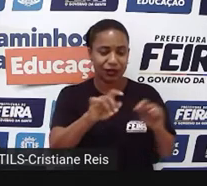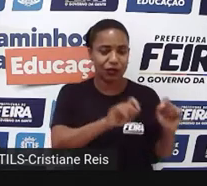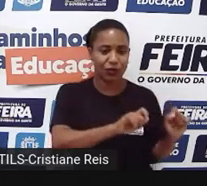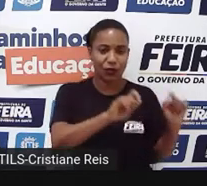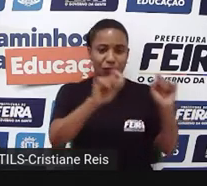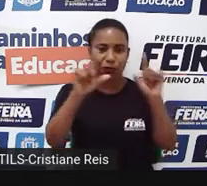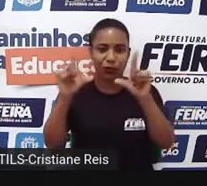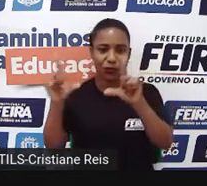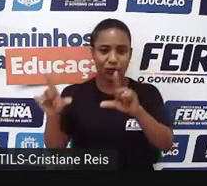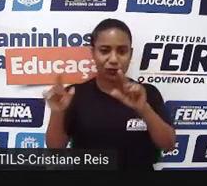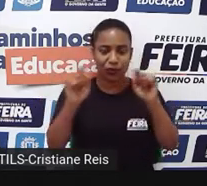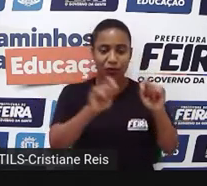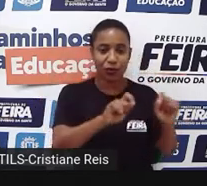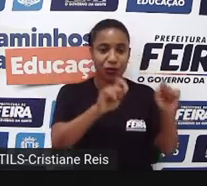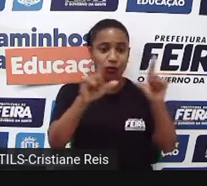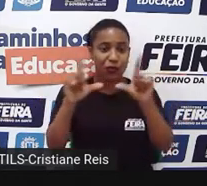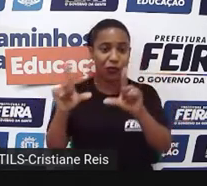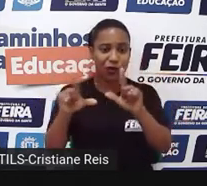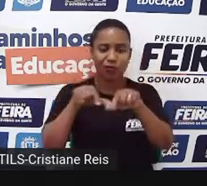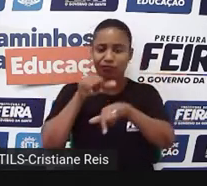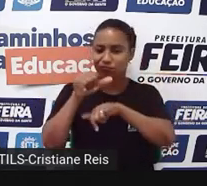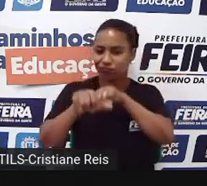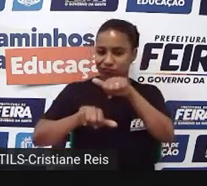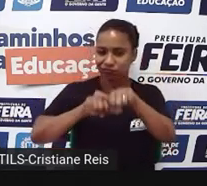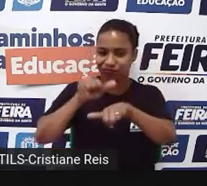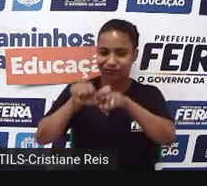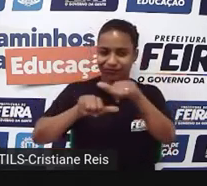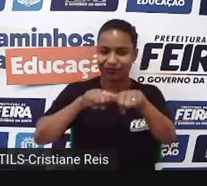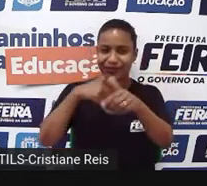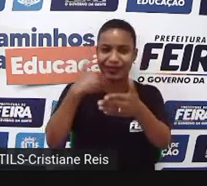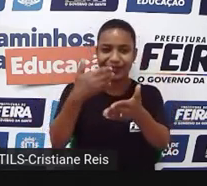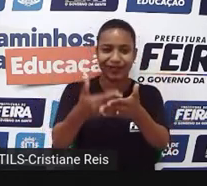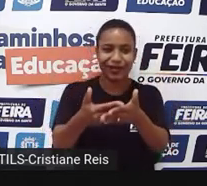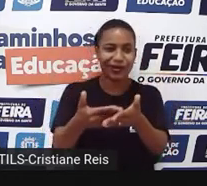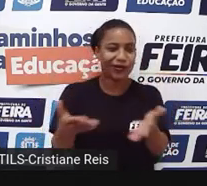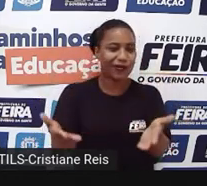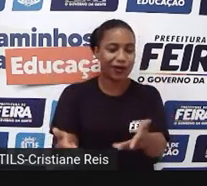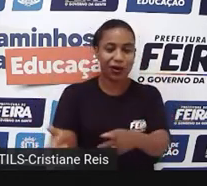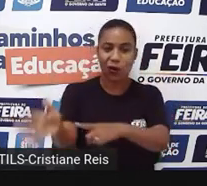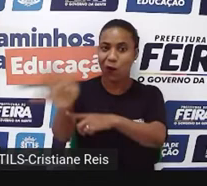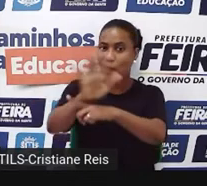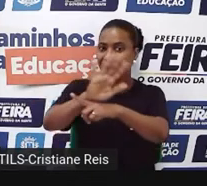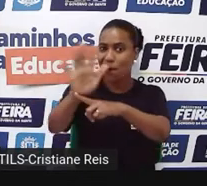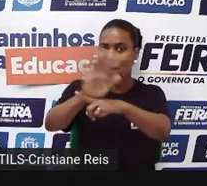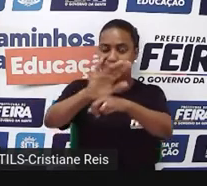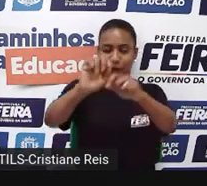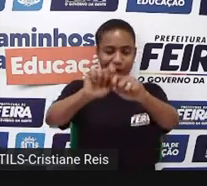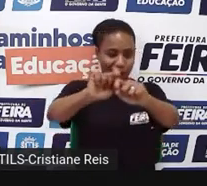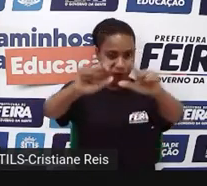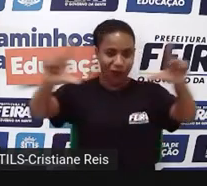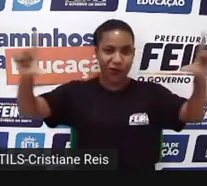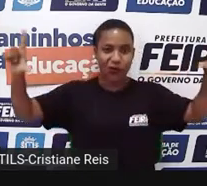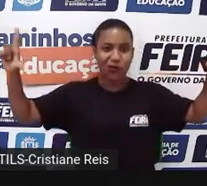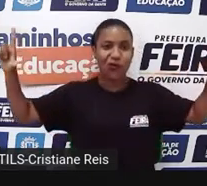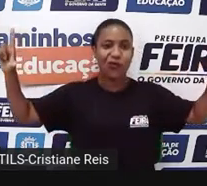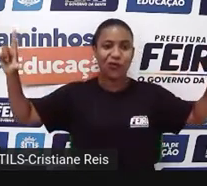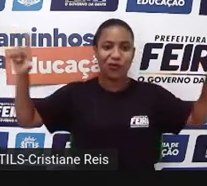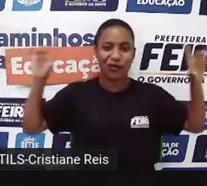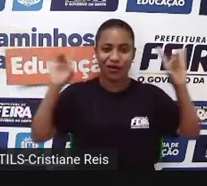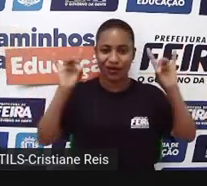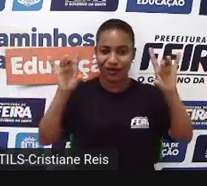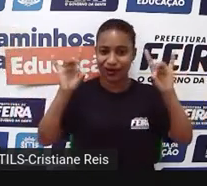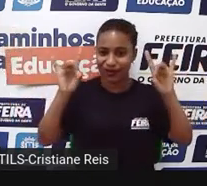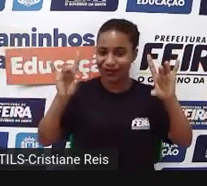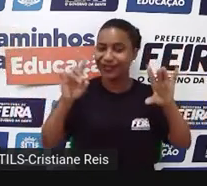foram gradativamente evoluindo, até chegarmos ao cinema que nós temos hoje, aquela magia fantástica. Essa semana eu fui assistir